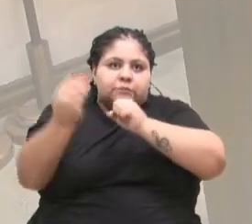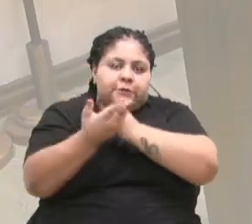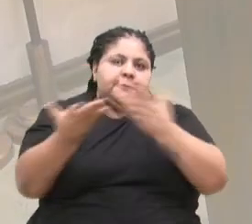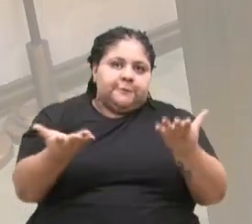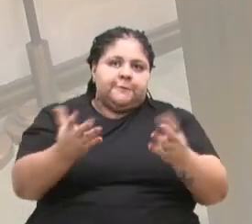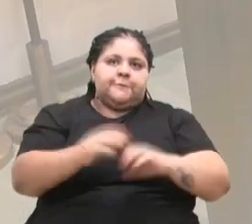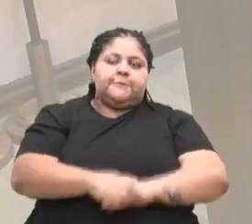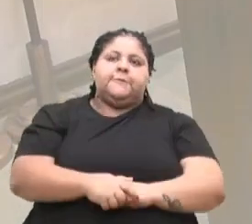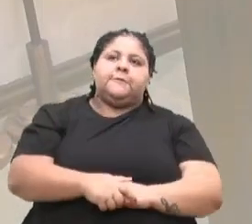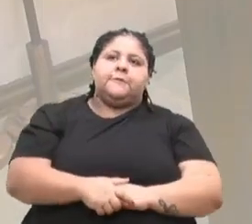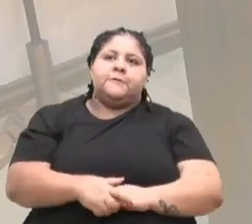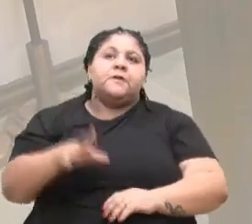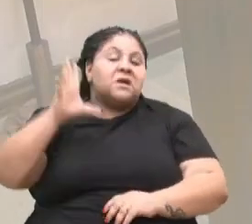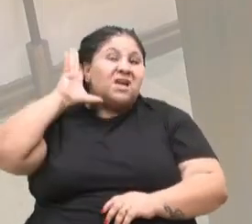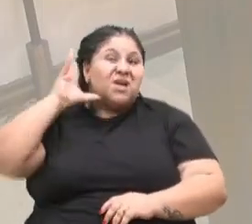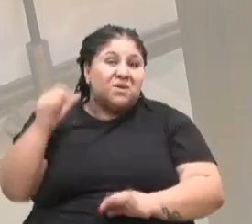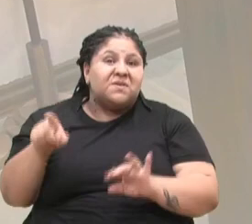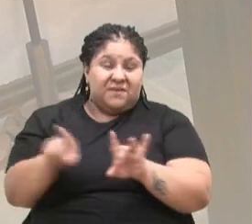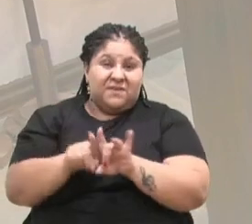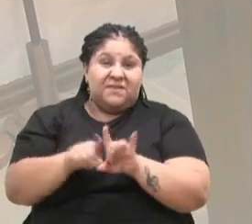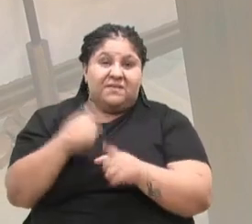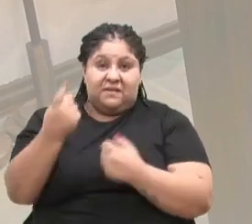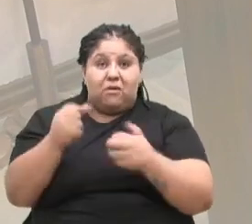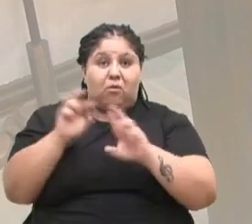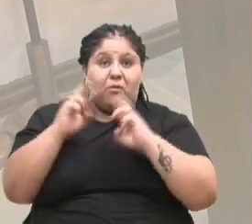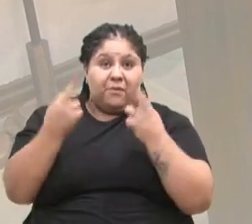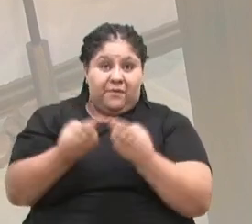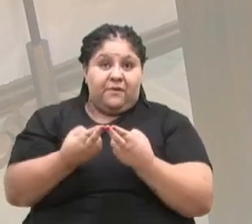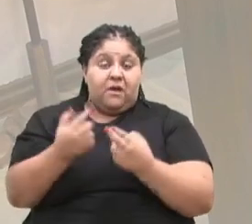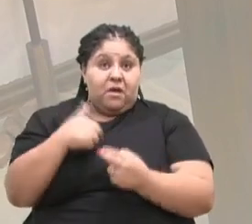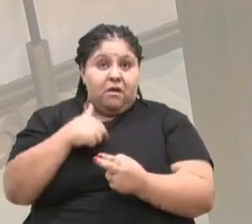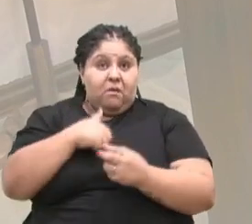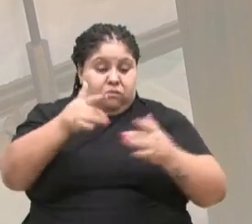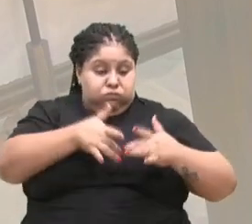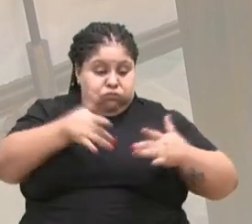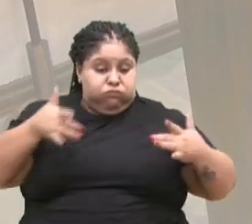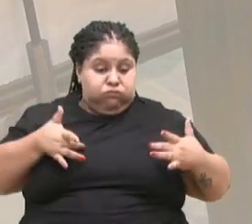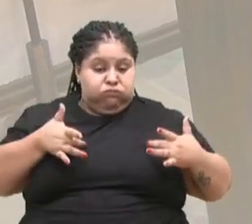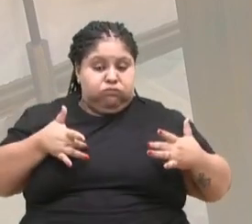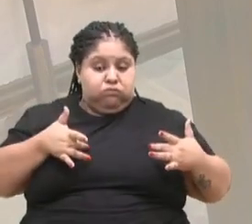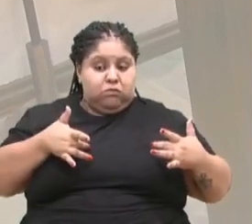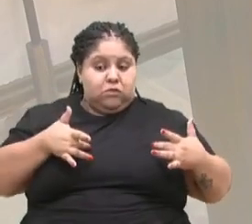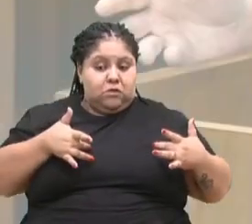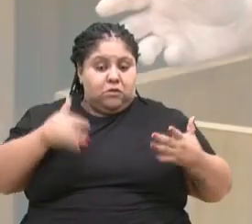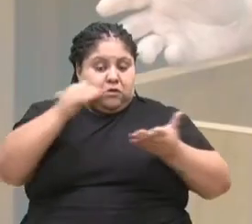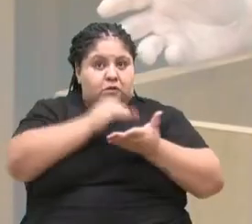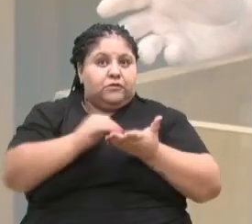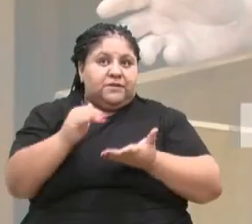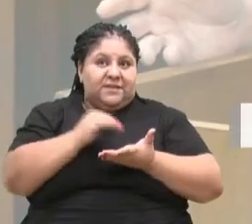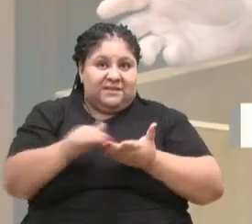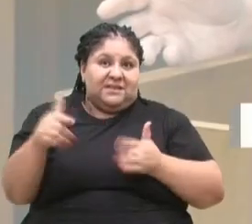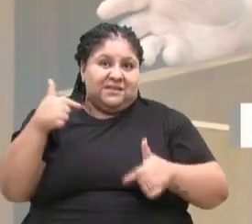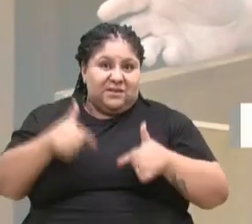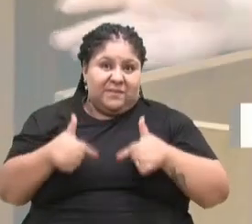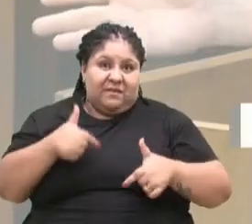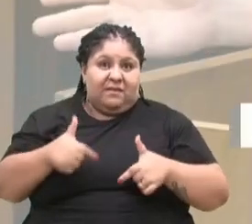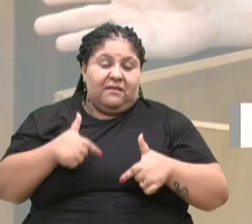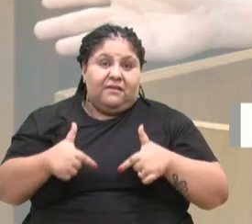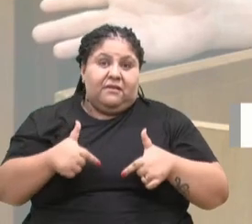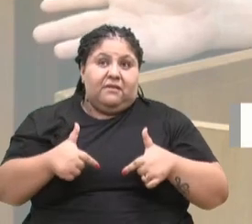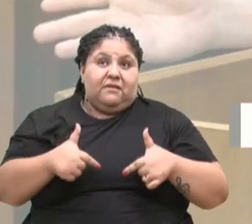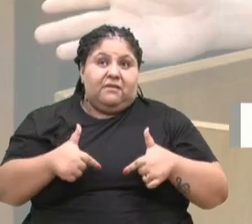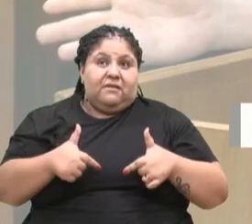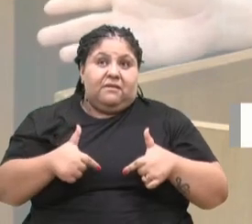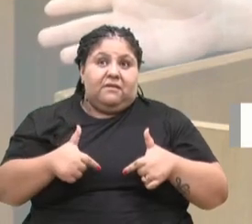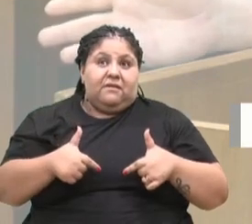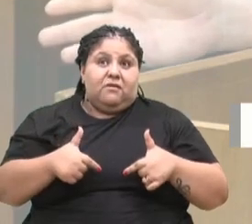eu escutei isso também em algumas reuniões, a mesma coisa. Eu me solidarizo com os secretários que estão atarefados até o pescoço, mas o vereador